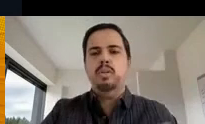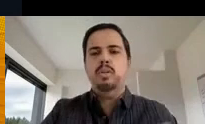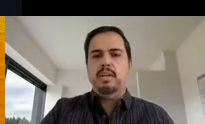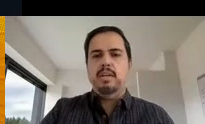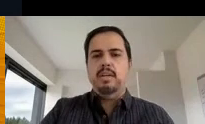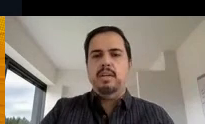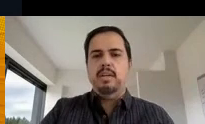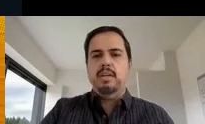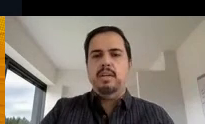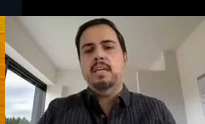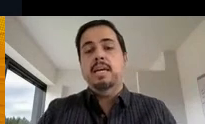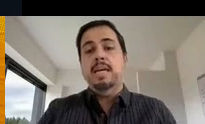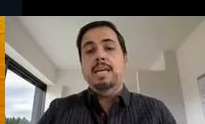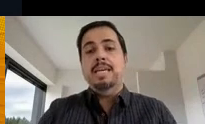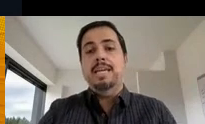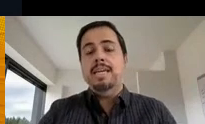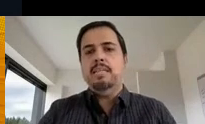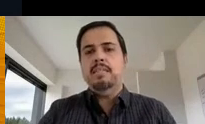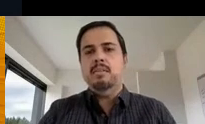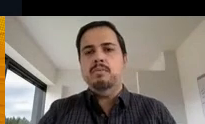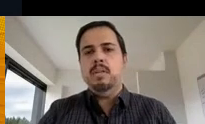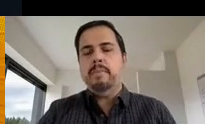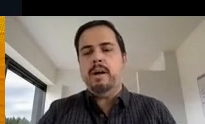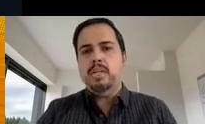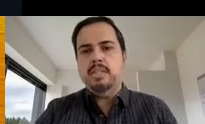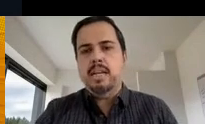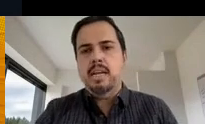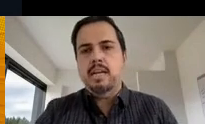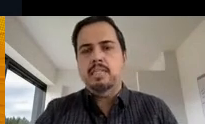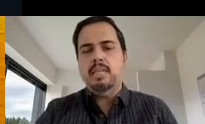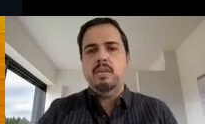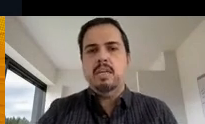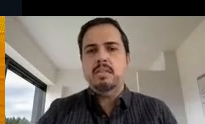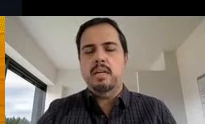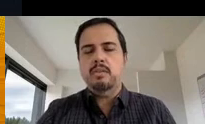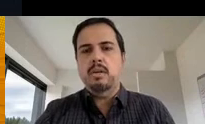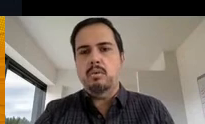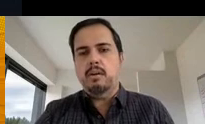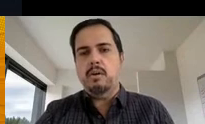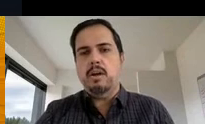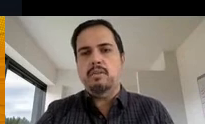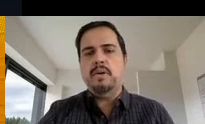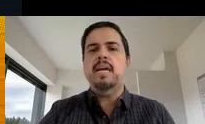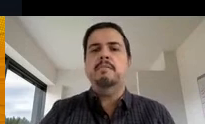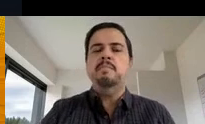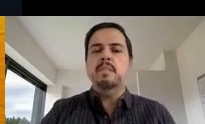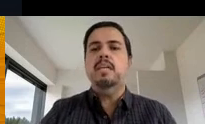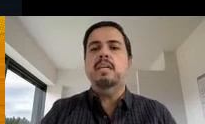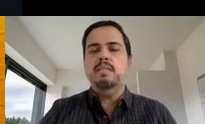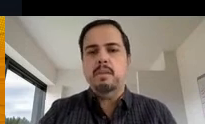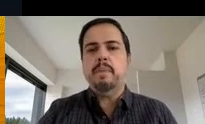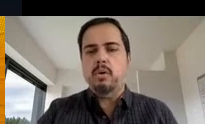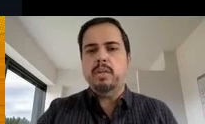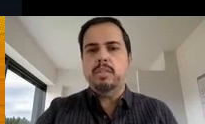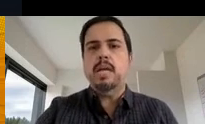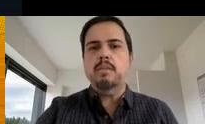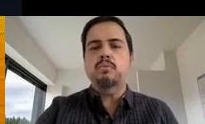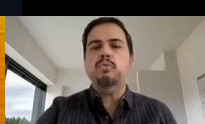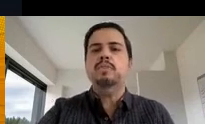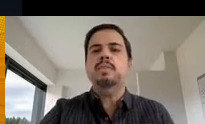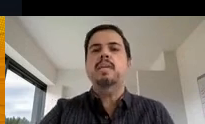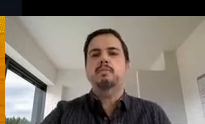não tem condições de navegação mínimas. E eles não têm pacote de internet, eles não têm acesso regular ao Wi-Fi, e eles